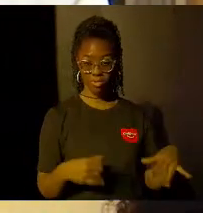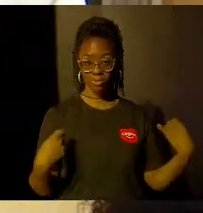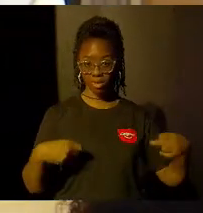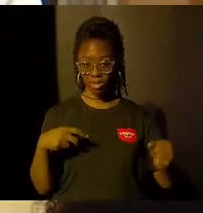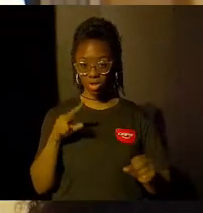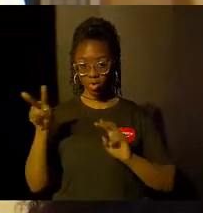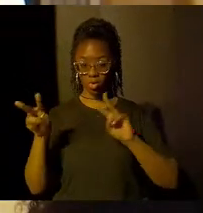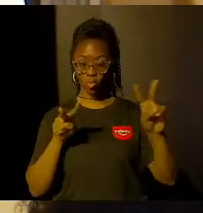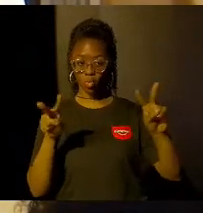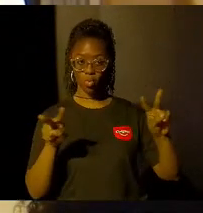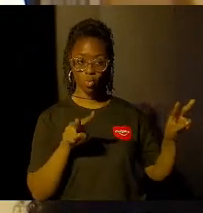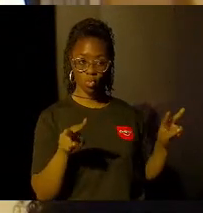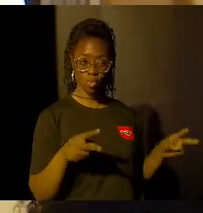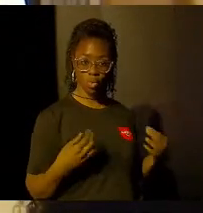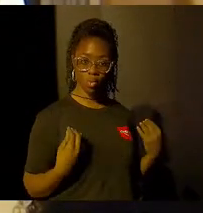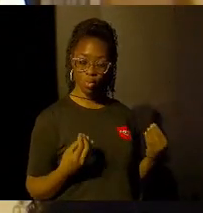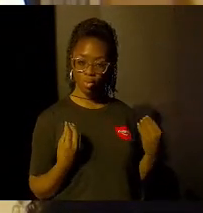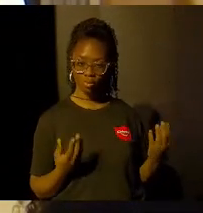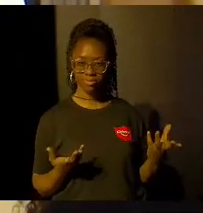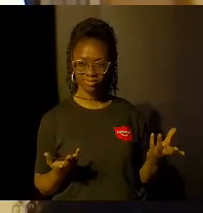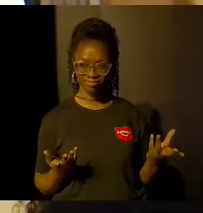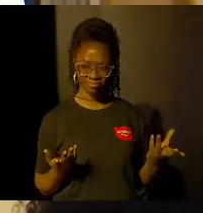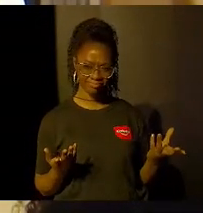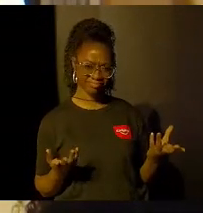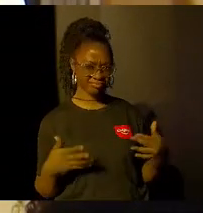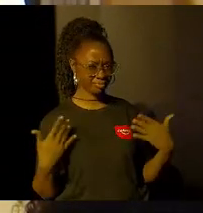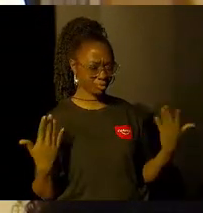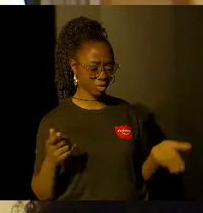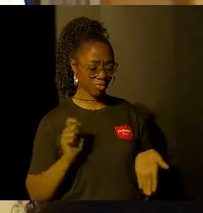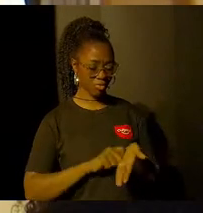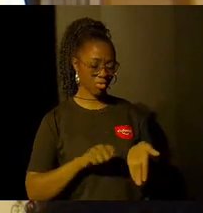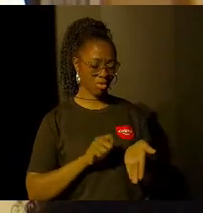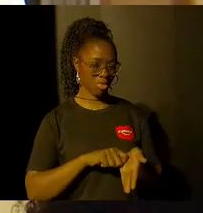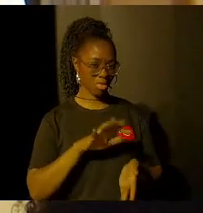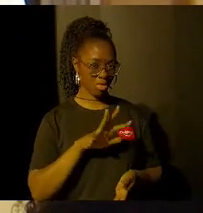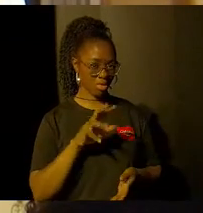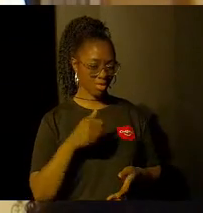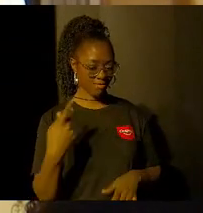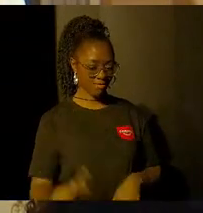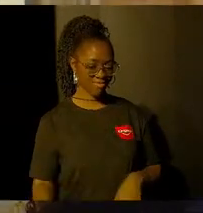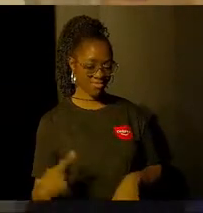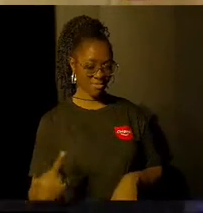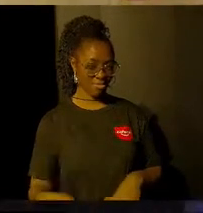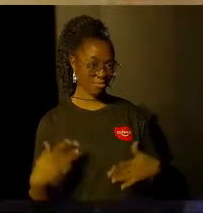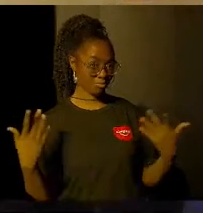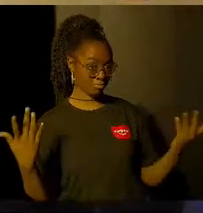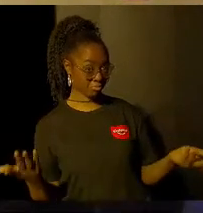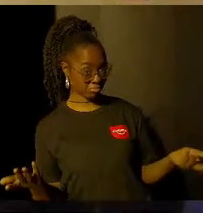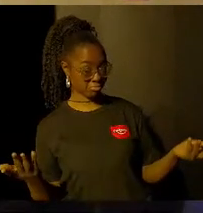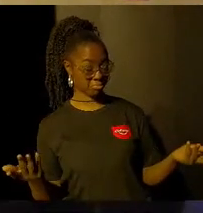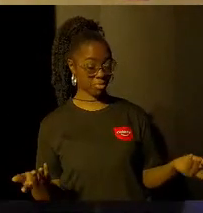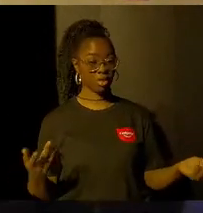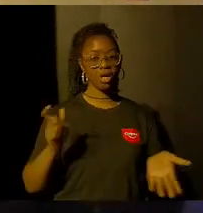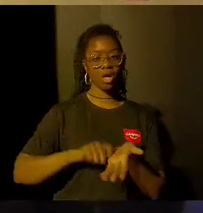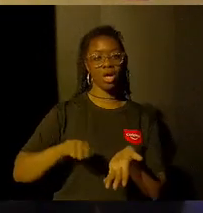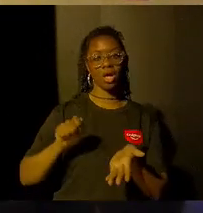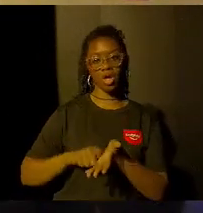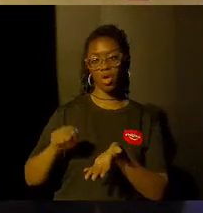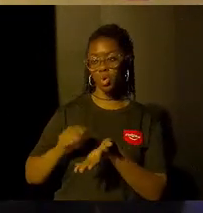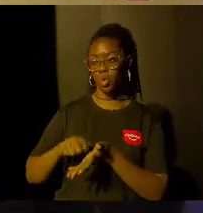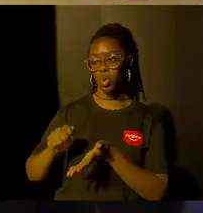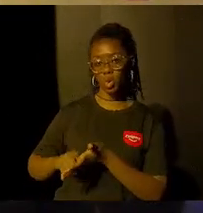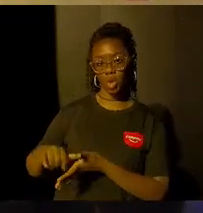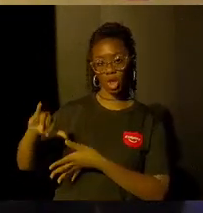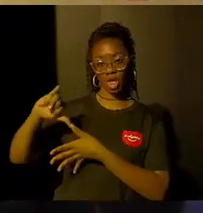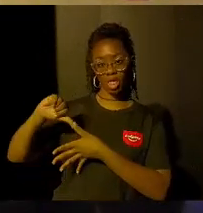se questionar assim tá Mas quais são os autores africanos que estão publicados aqui são os autores do Caribe que